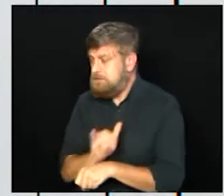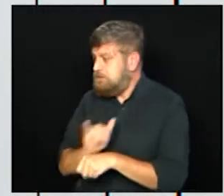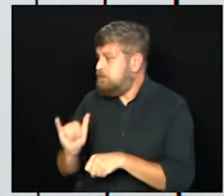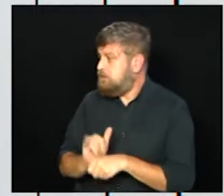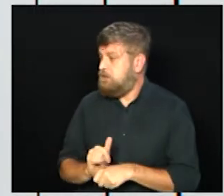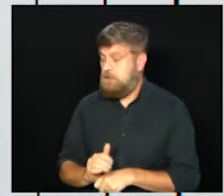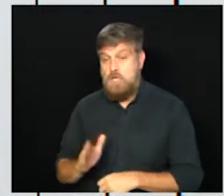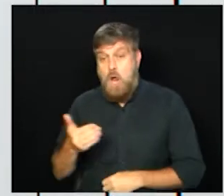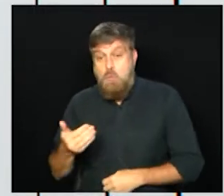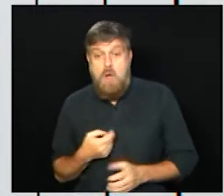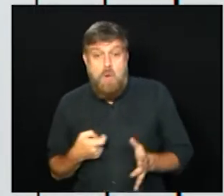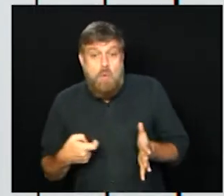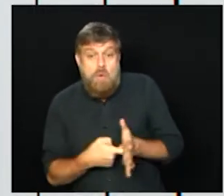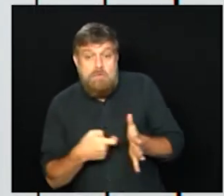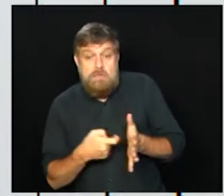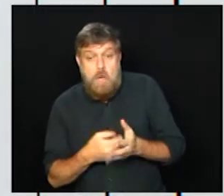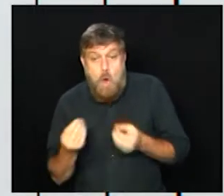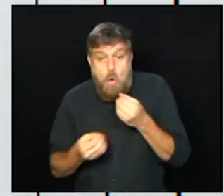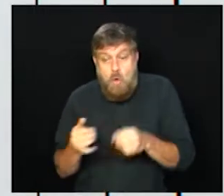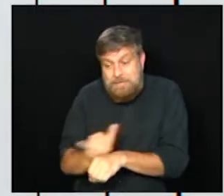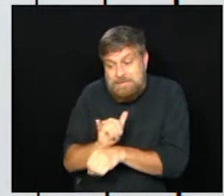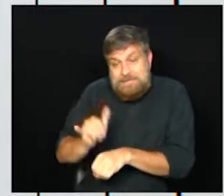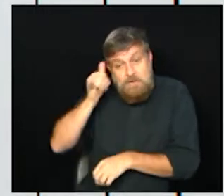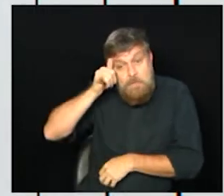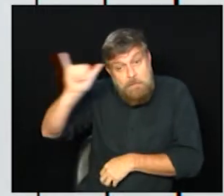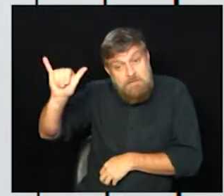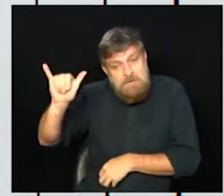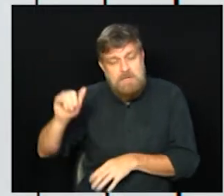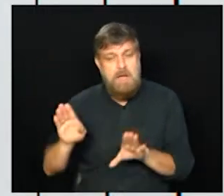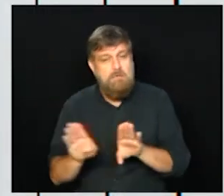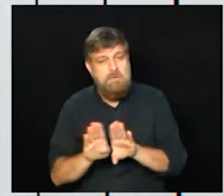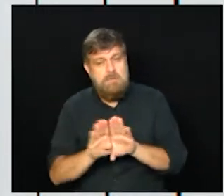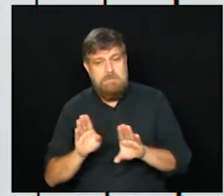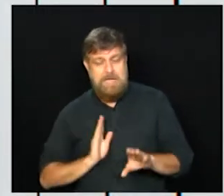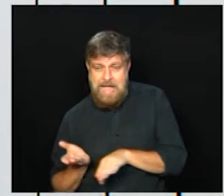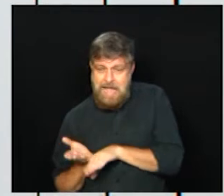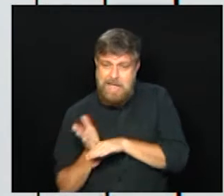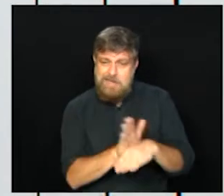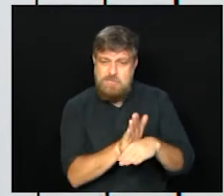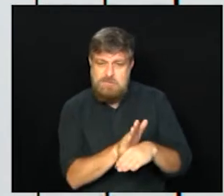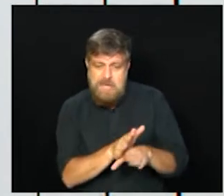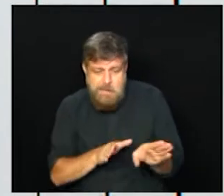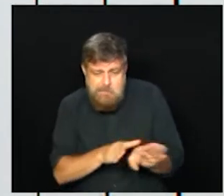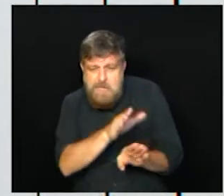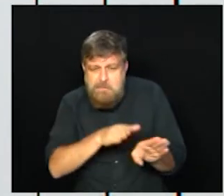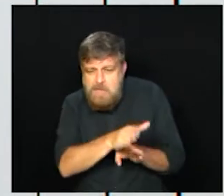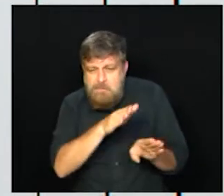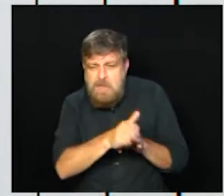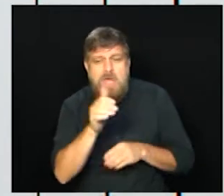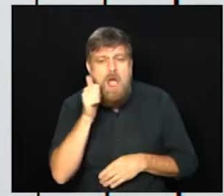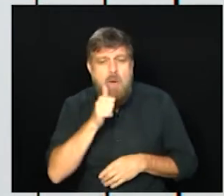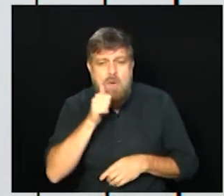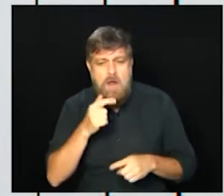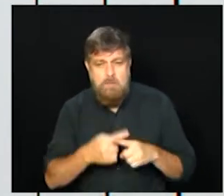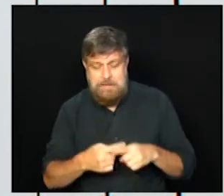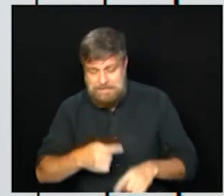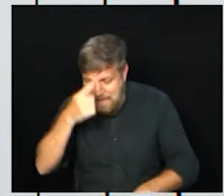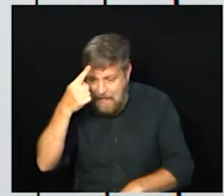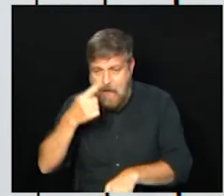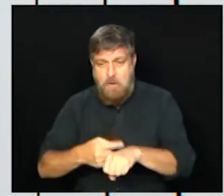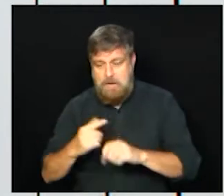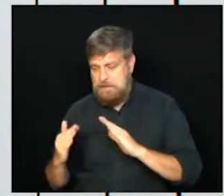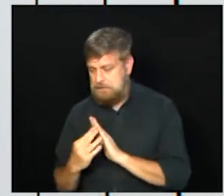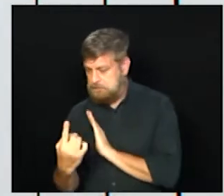de denúncia, outras formas de prevenção, outras formas, de ajudar e auxiliar essas mulheres também, porque no momento que você só está em